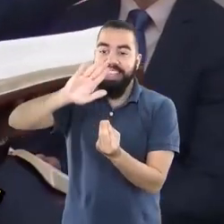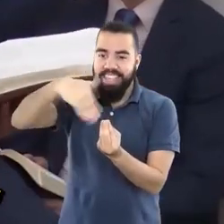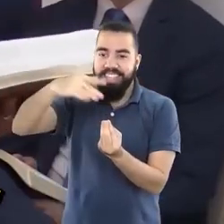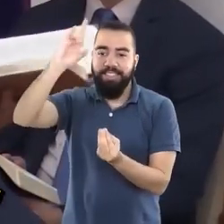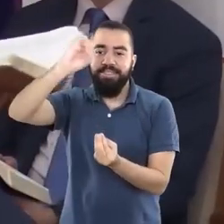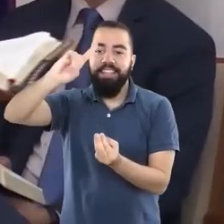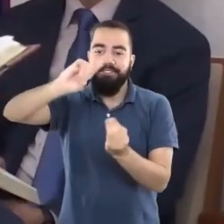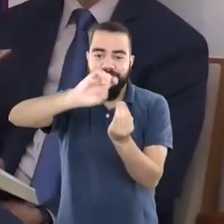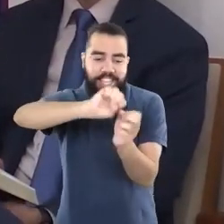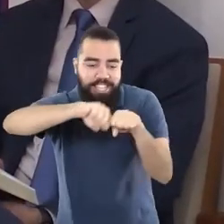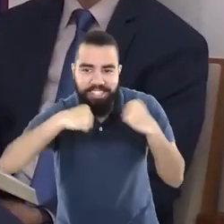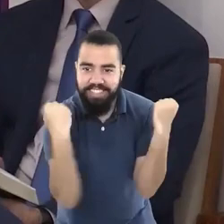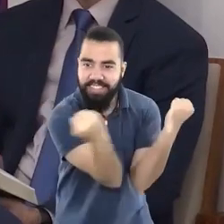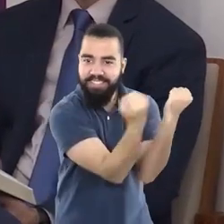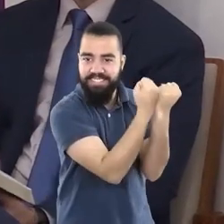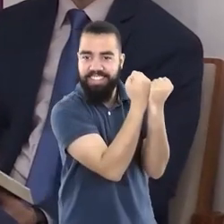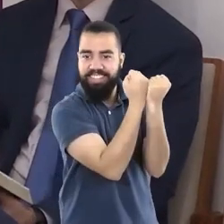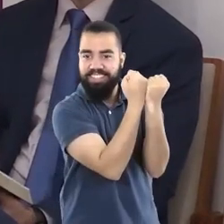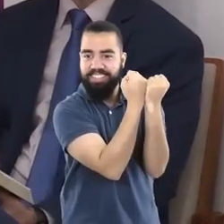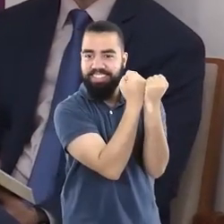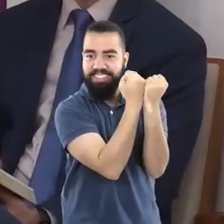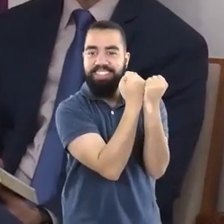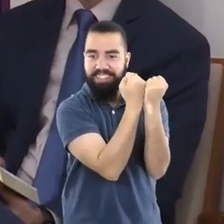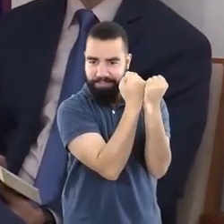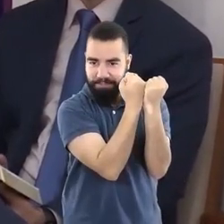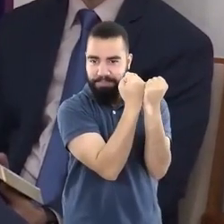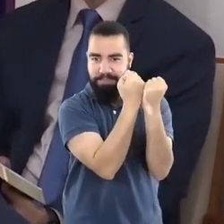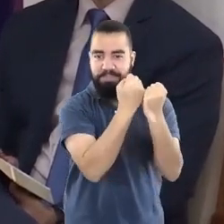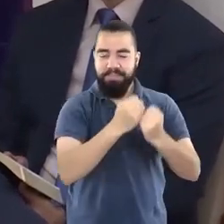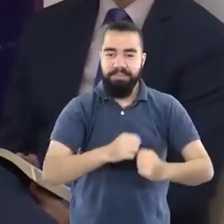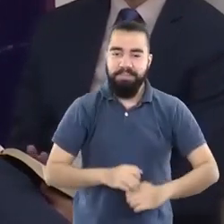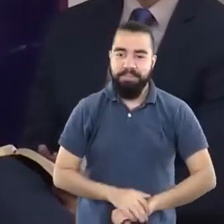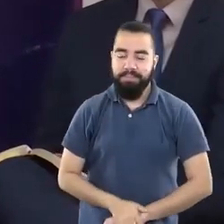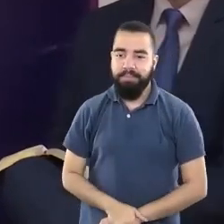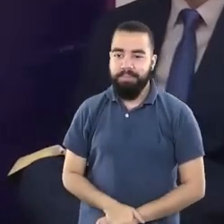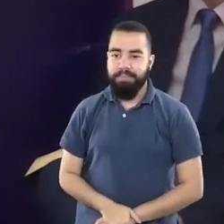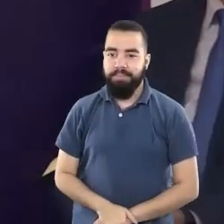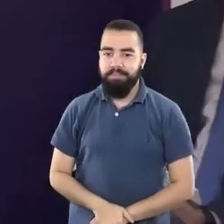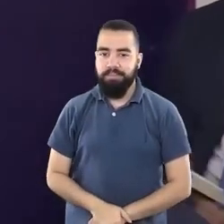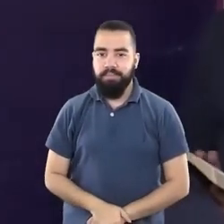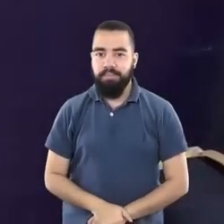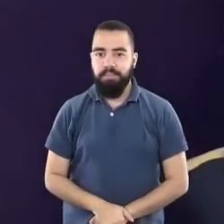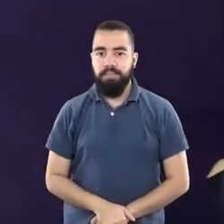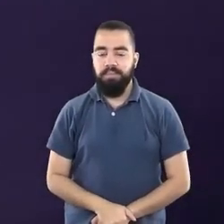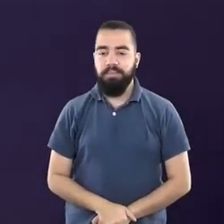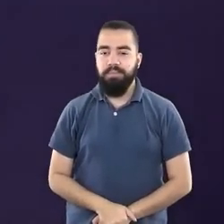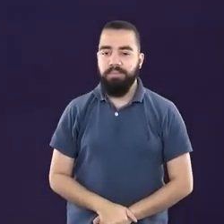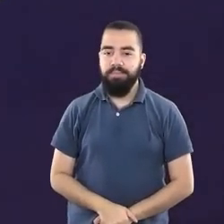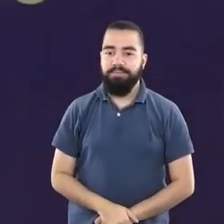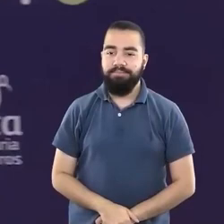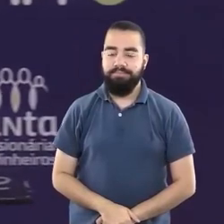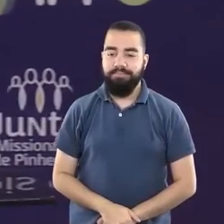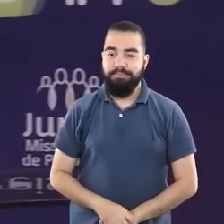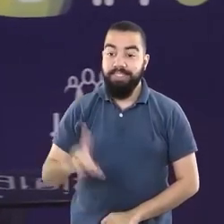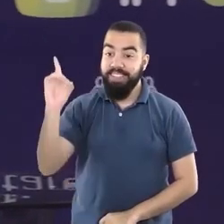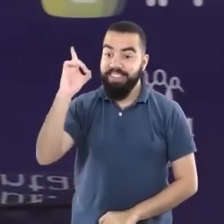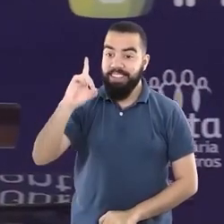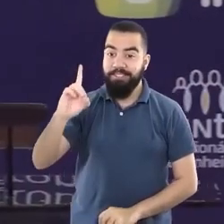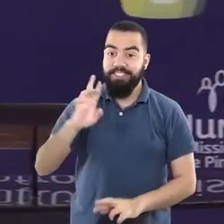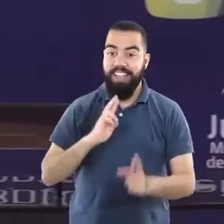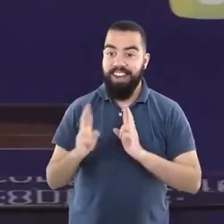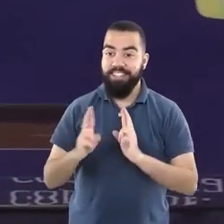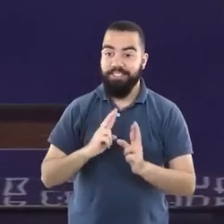criticou você vai ter que voltar a você e mudar de opinião a seu respeito. Deus restaura as amizades de Jó.